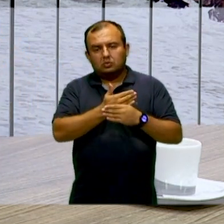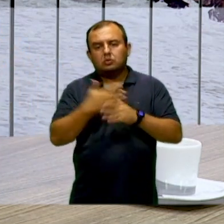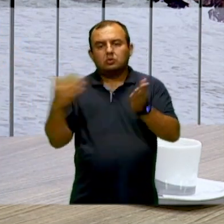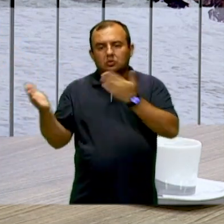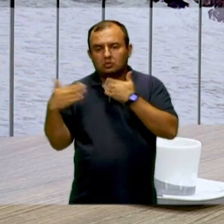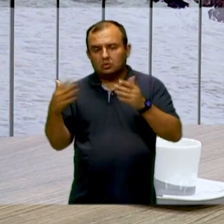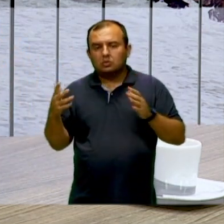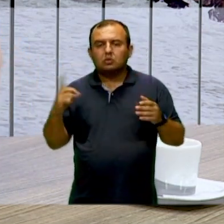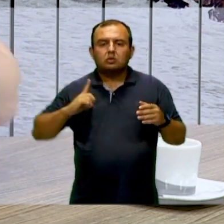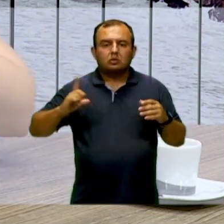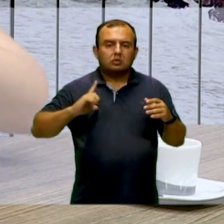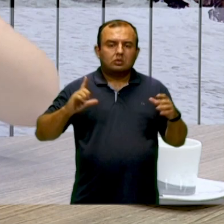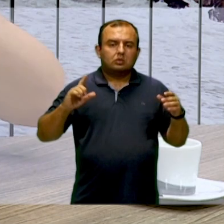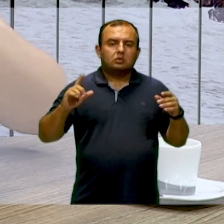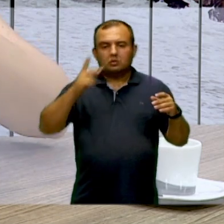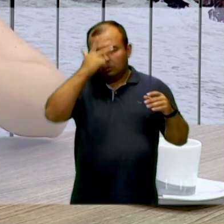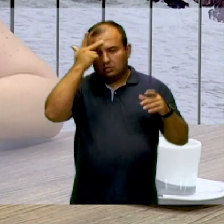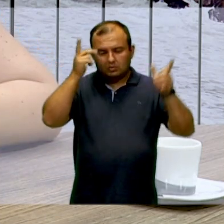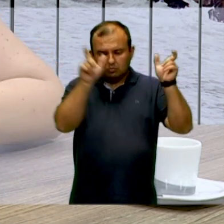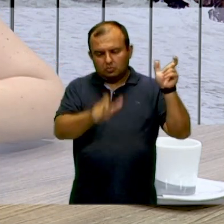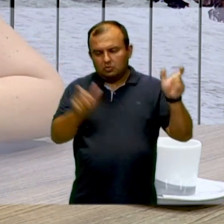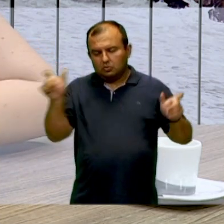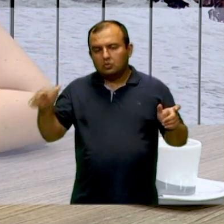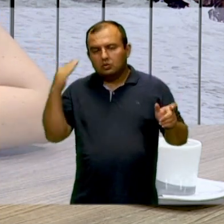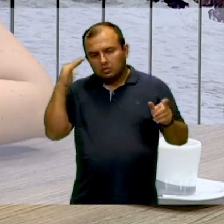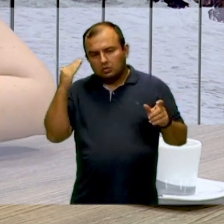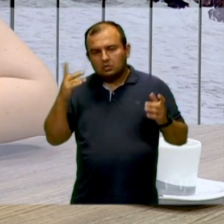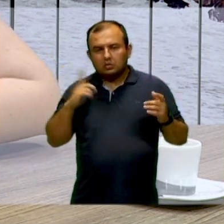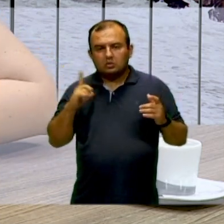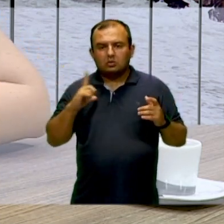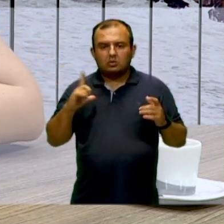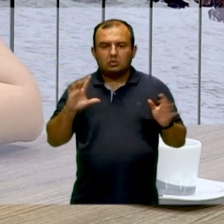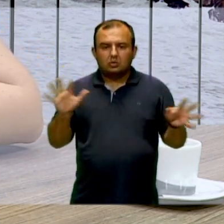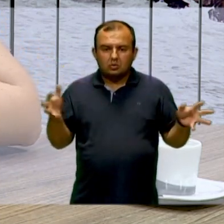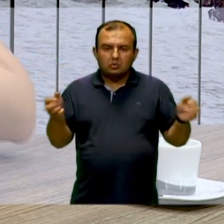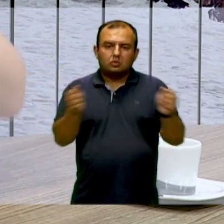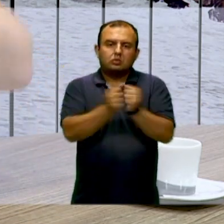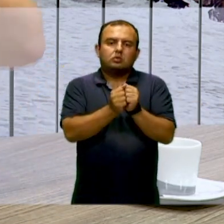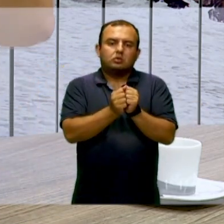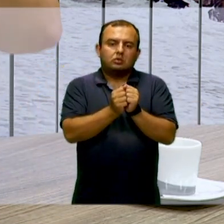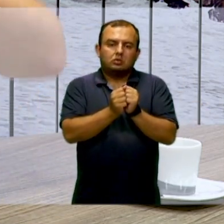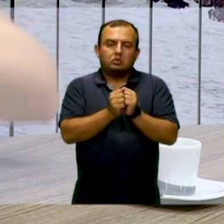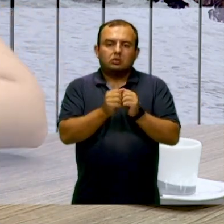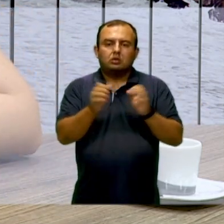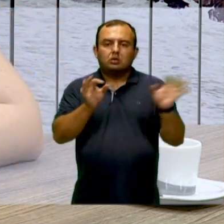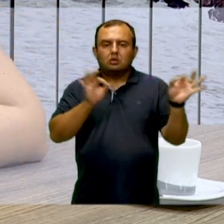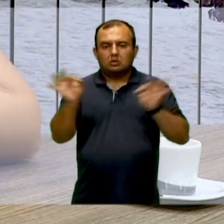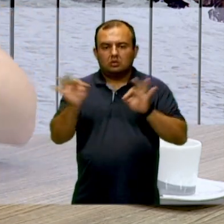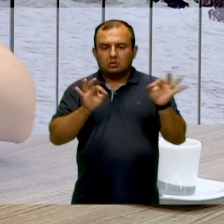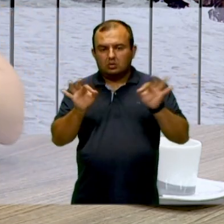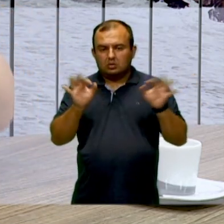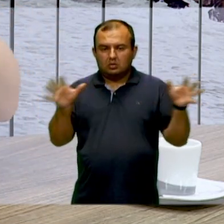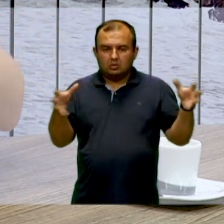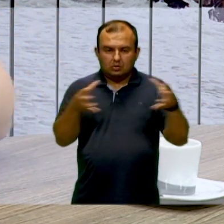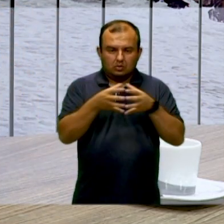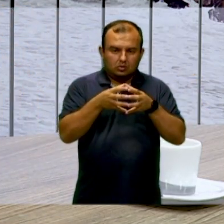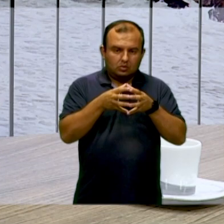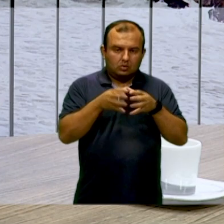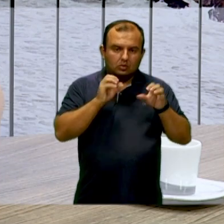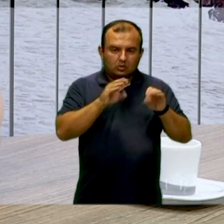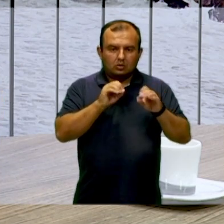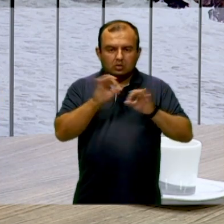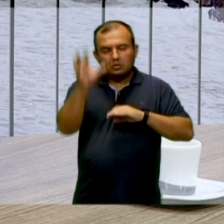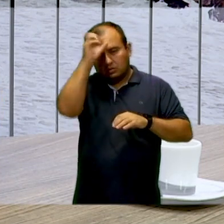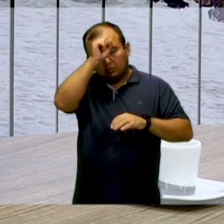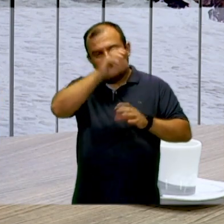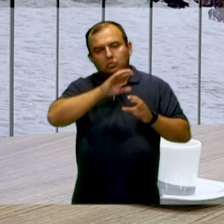conversou, nós temos à frente pessoas com entendimento. Eu estou só juntando e tentando separar o bolinho, juntando para ensinar a gente a